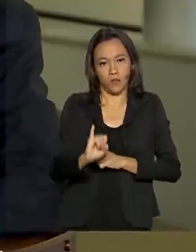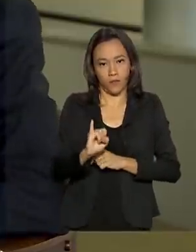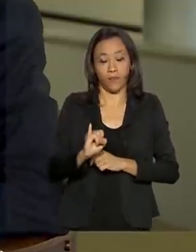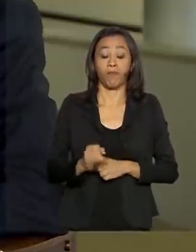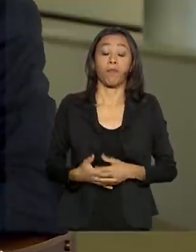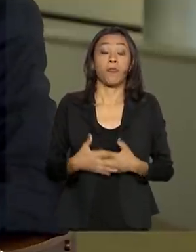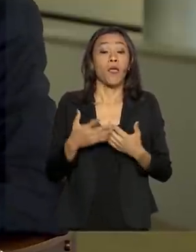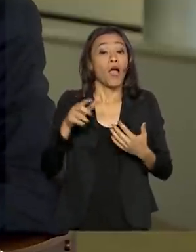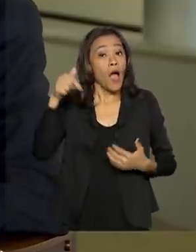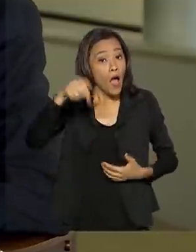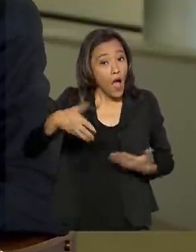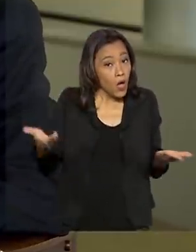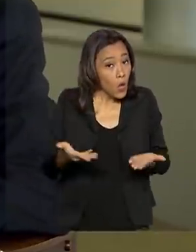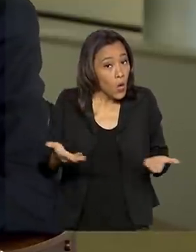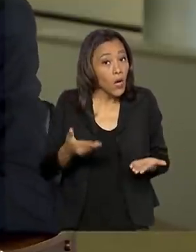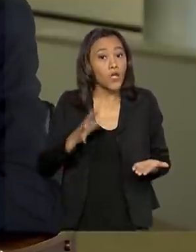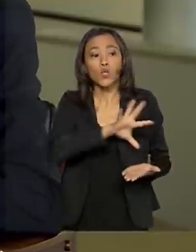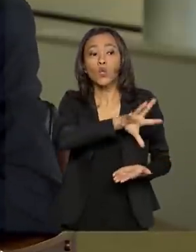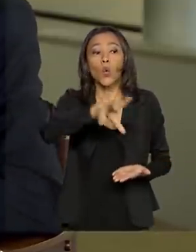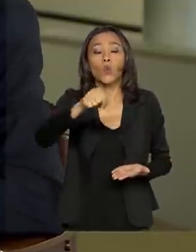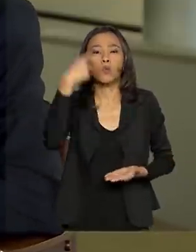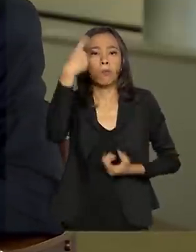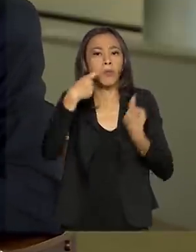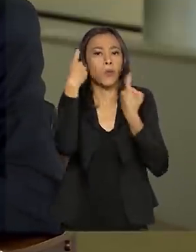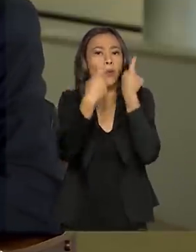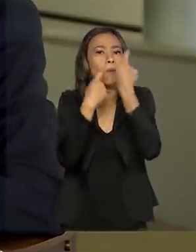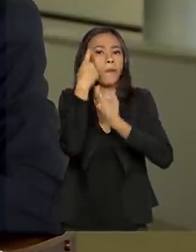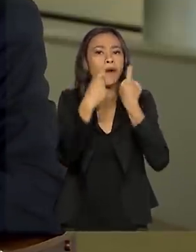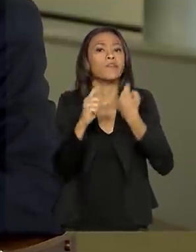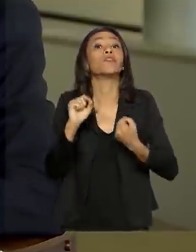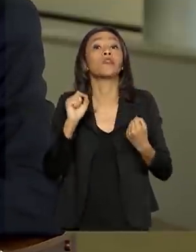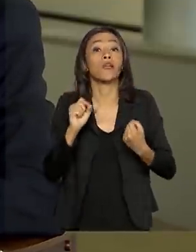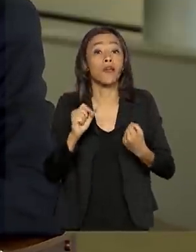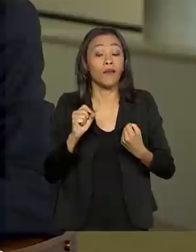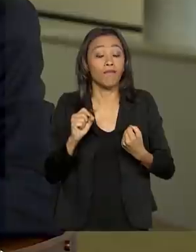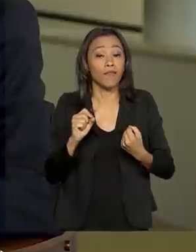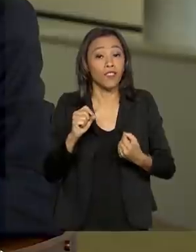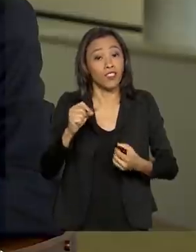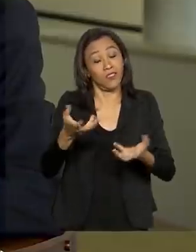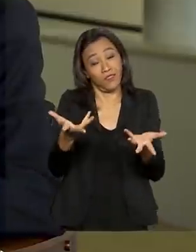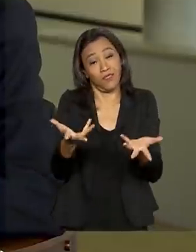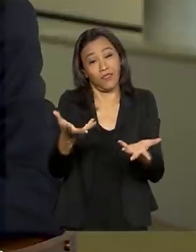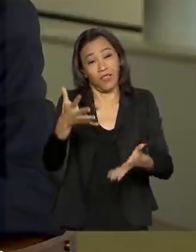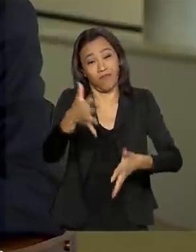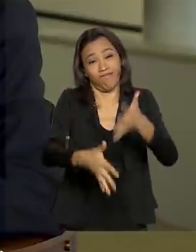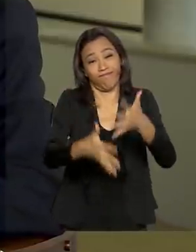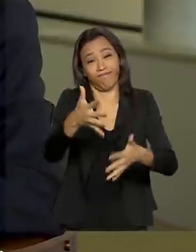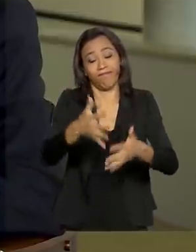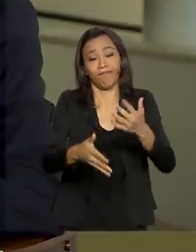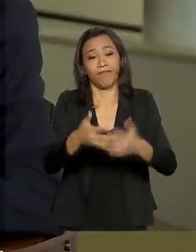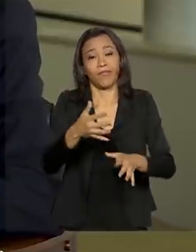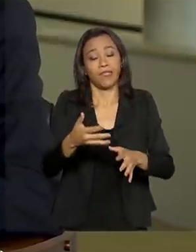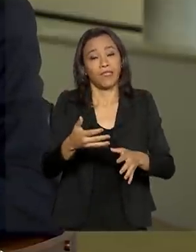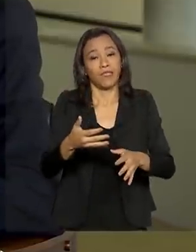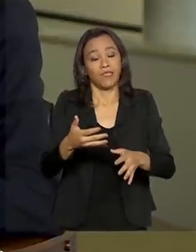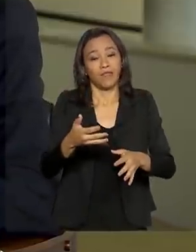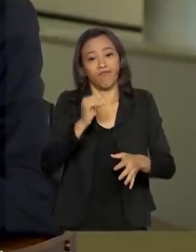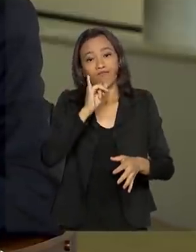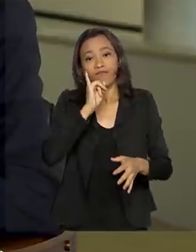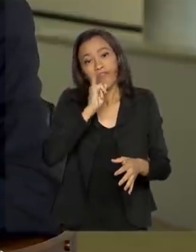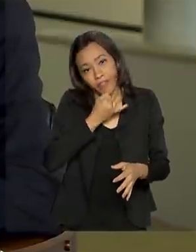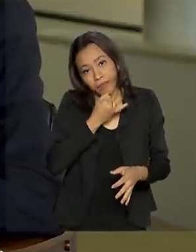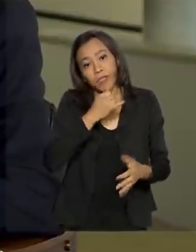agora, todos estão preocupados com a possibilidade de haver interferências desagradáveis, né? Até